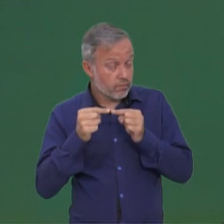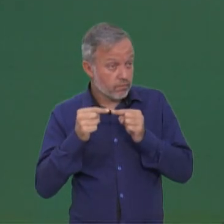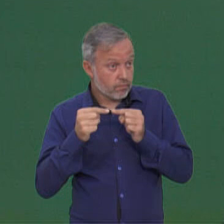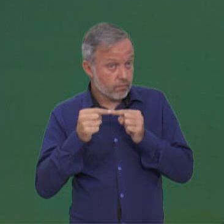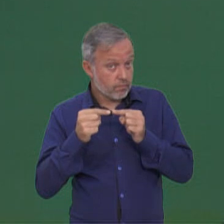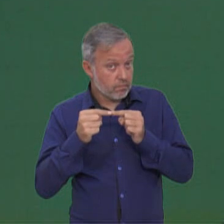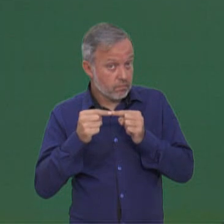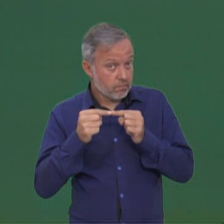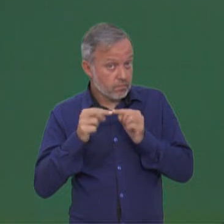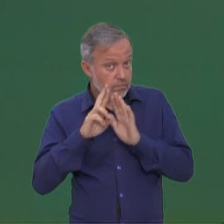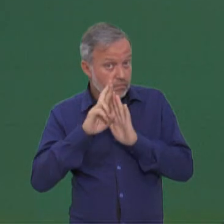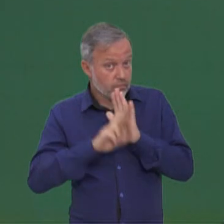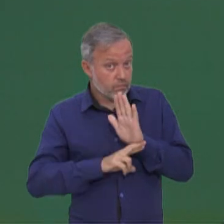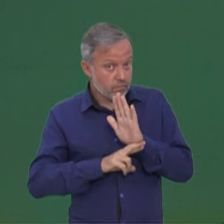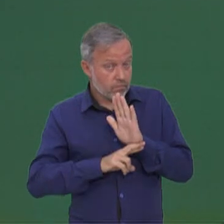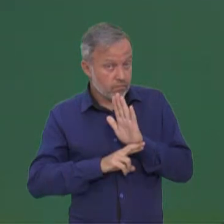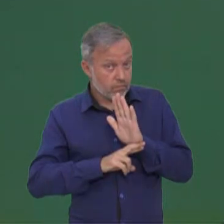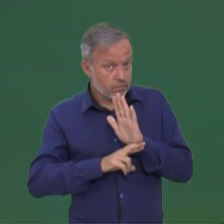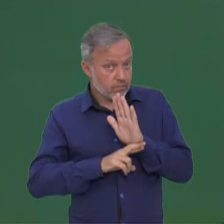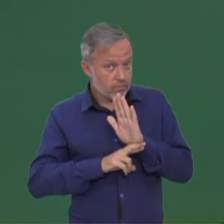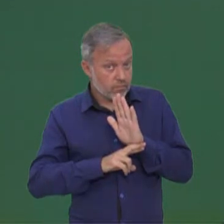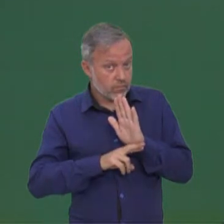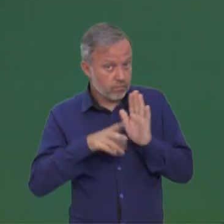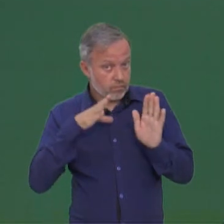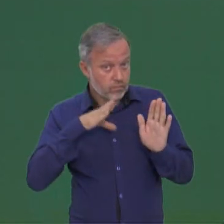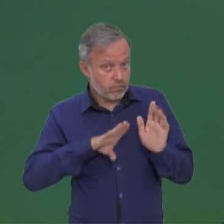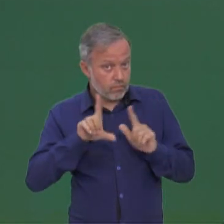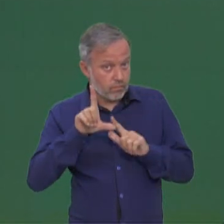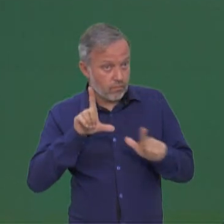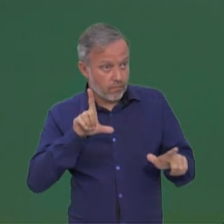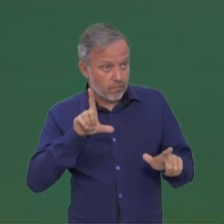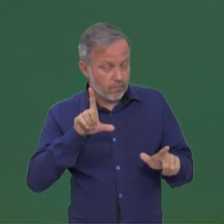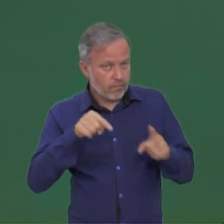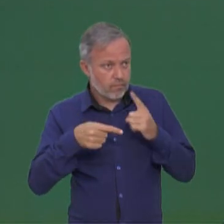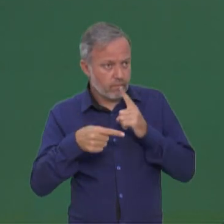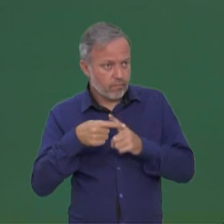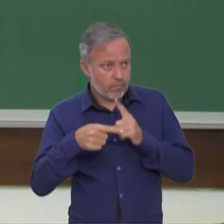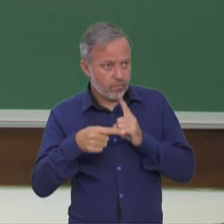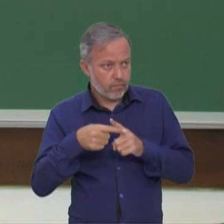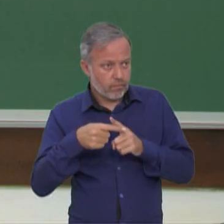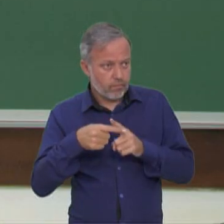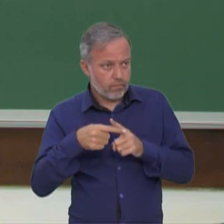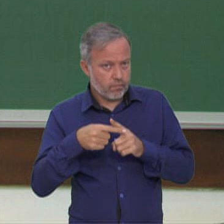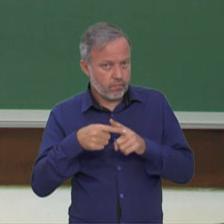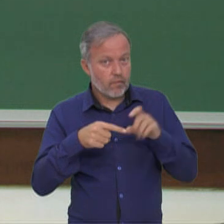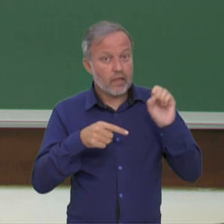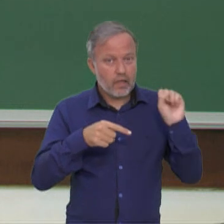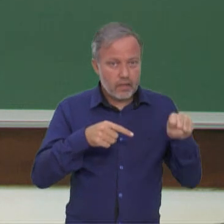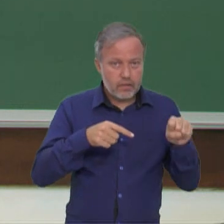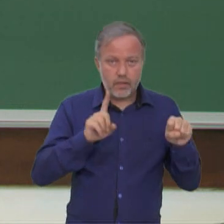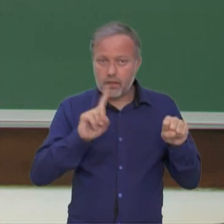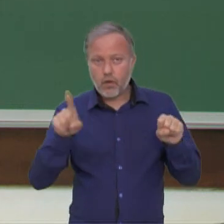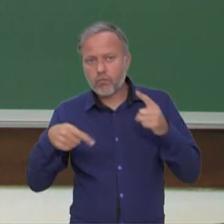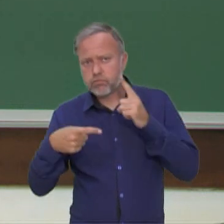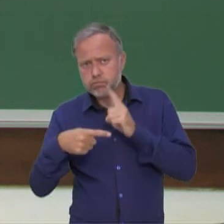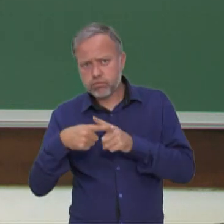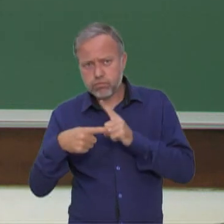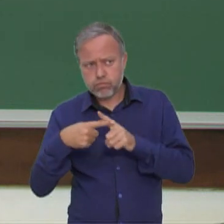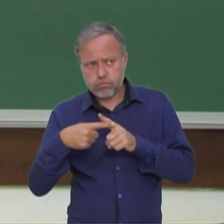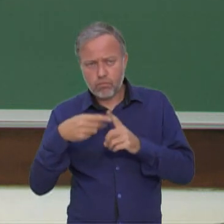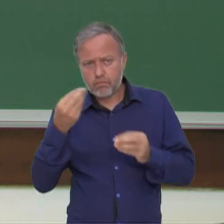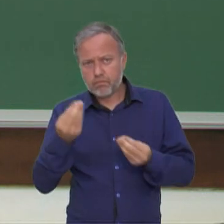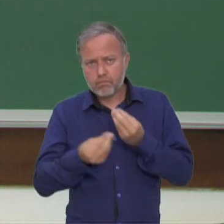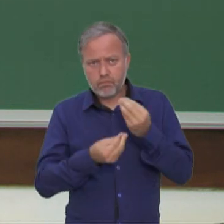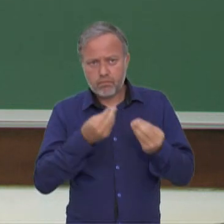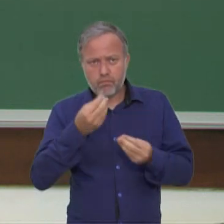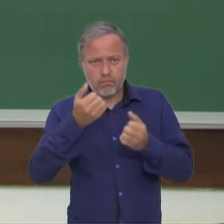com a norma culta, sintática? Por quê? Sim, não, por quê? E como que elas